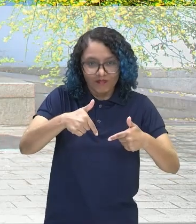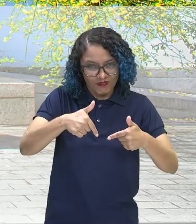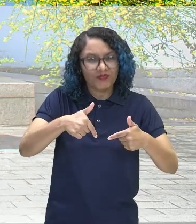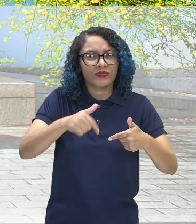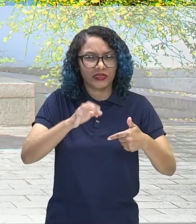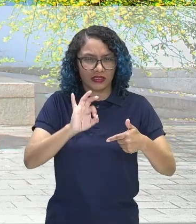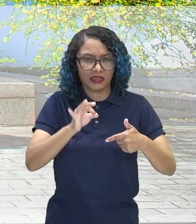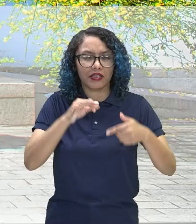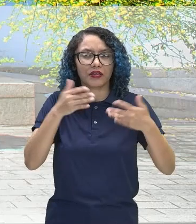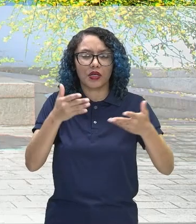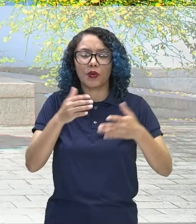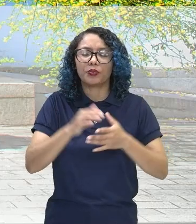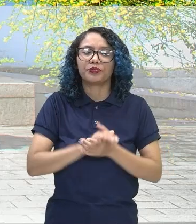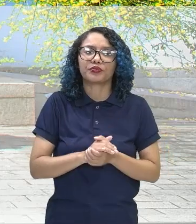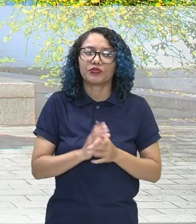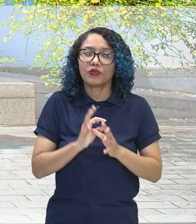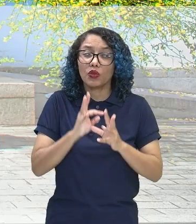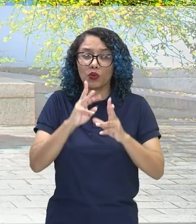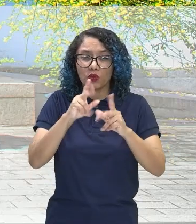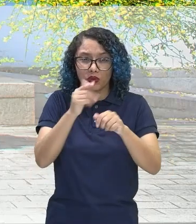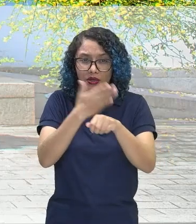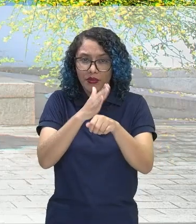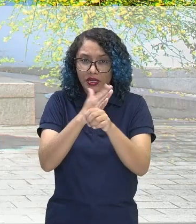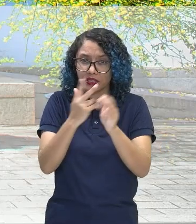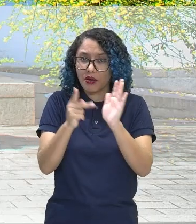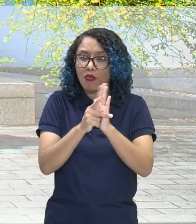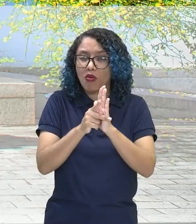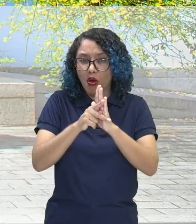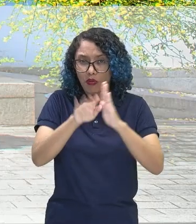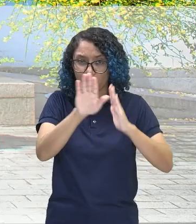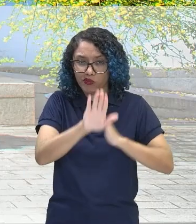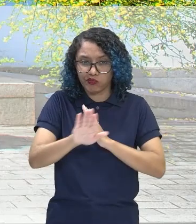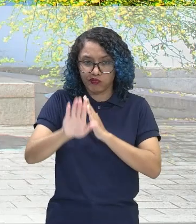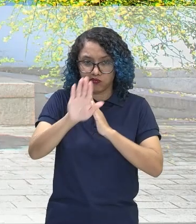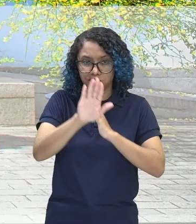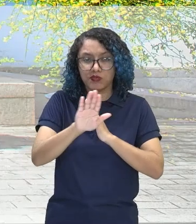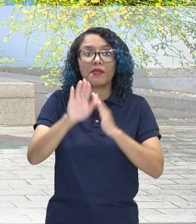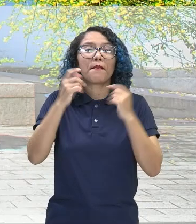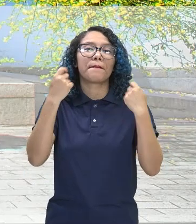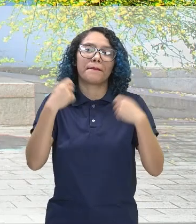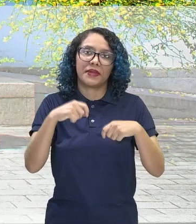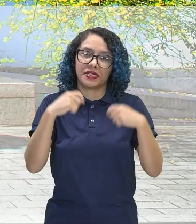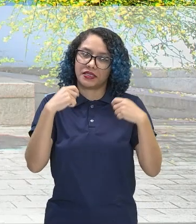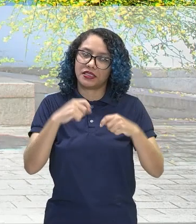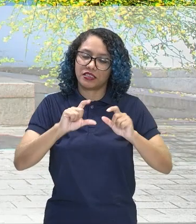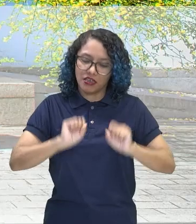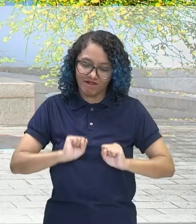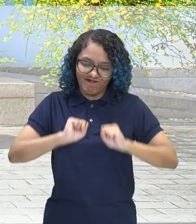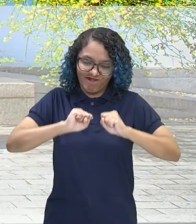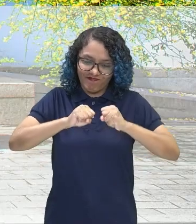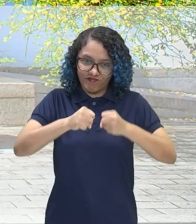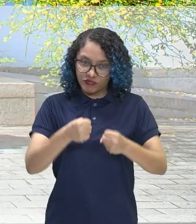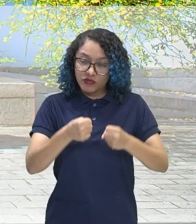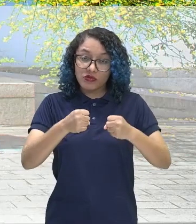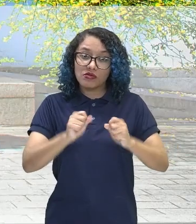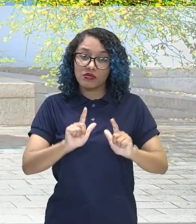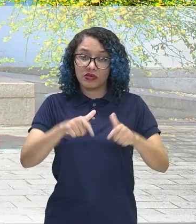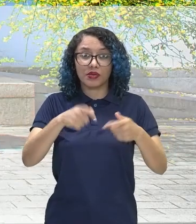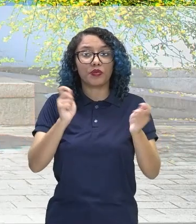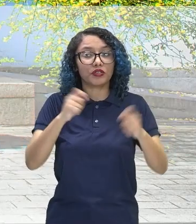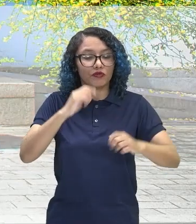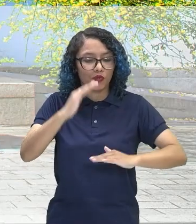as atividades relacionadas ao Kung Fu exigem essa dedicação para que o aluno possa evoluir aí